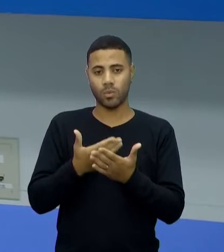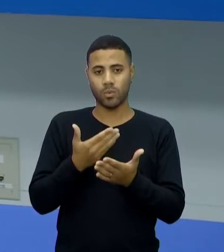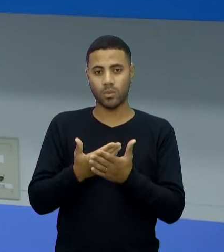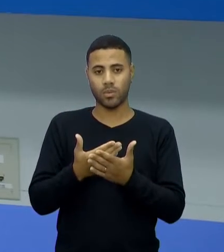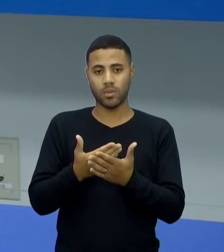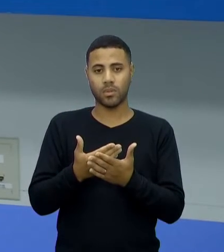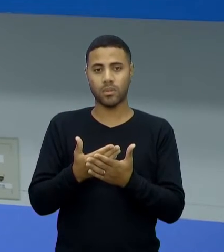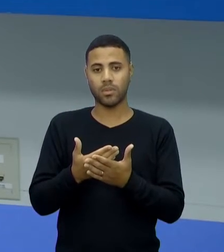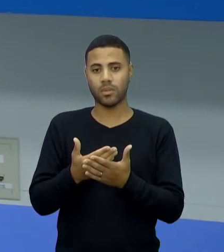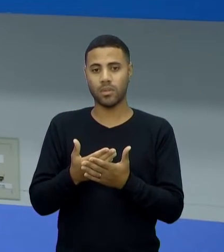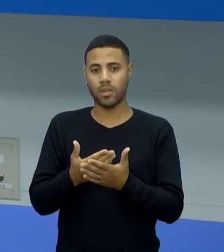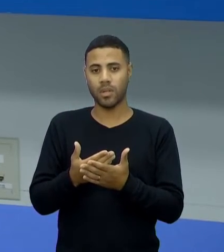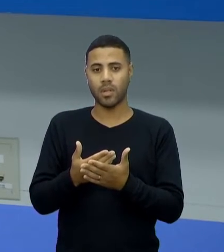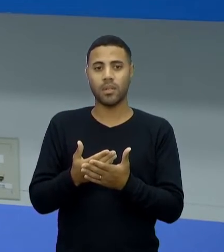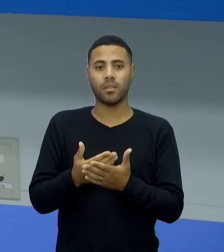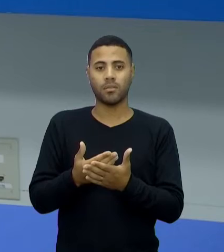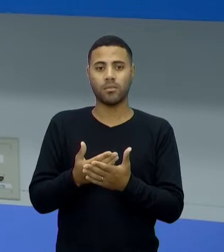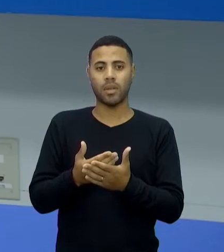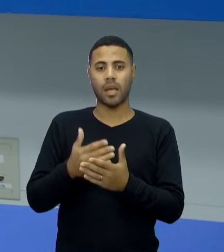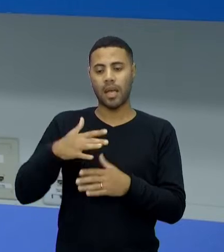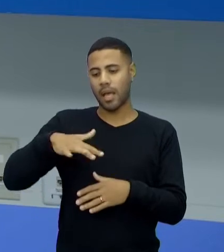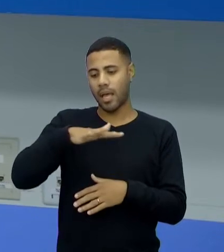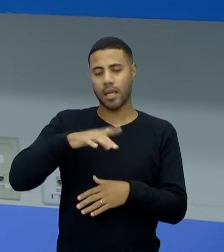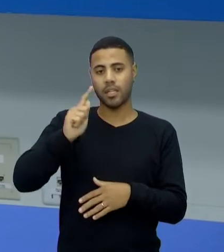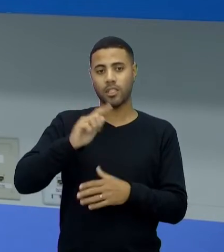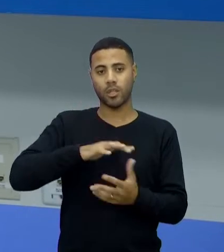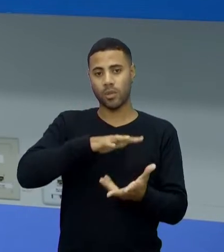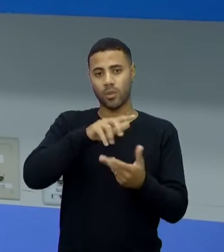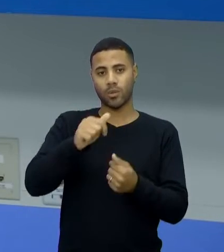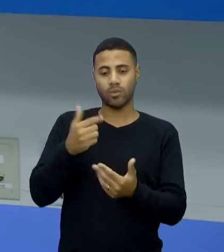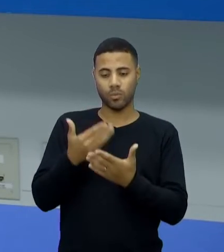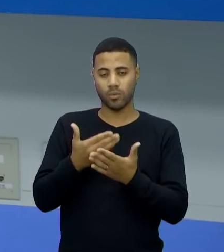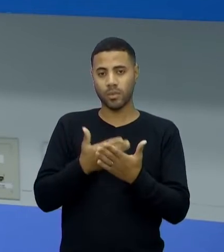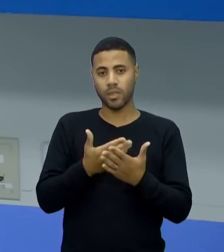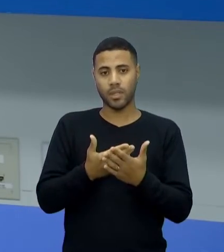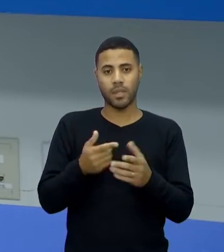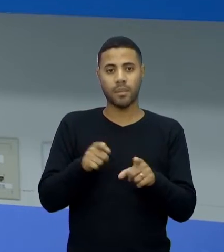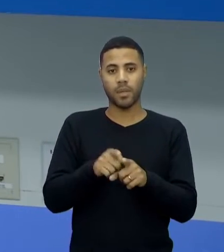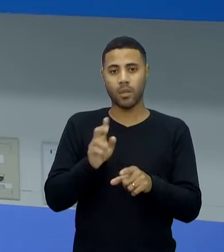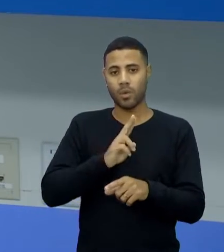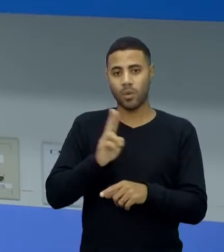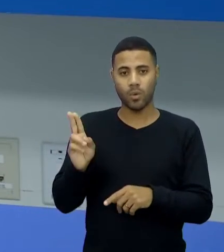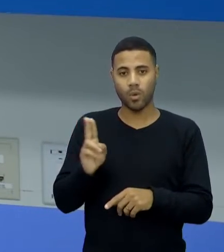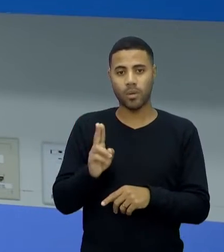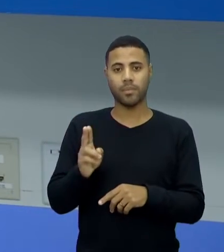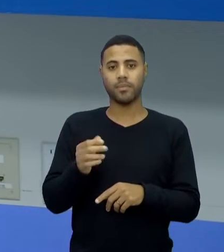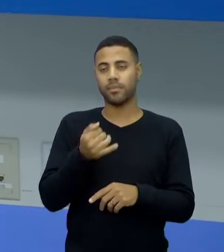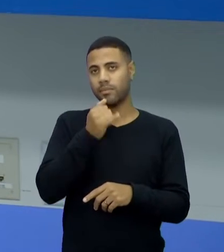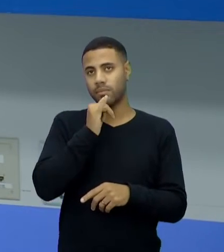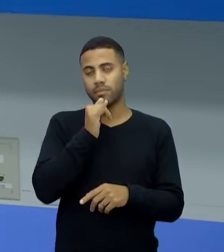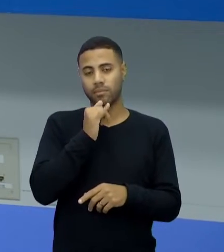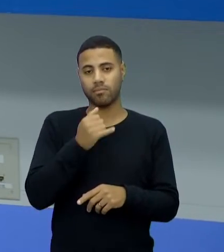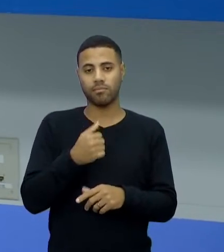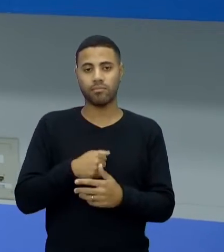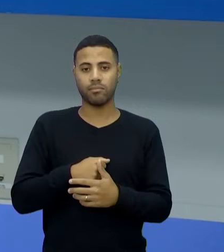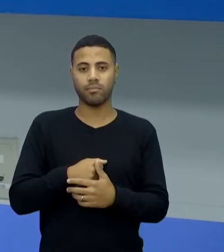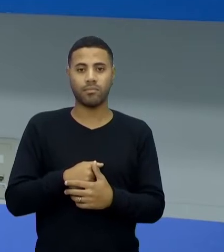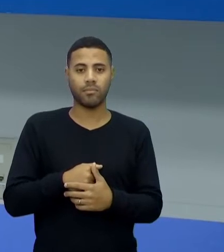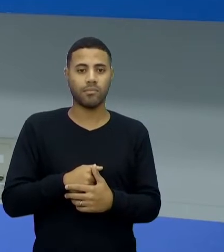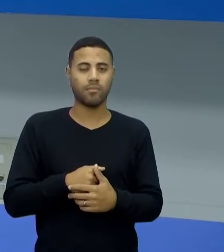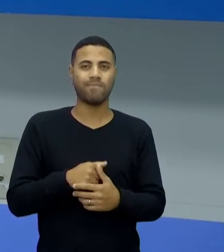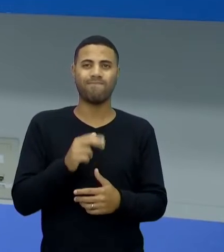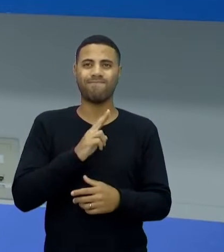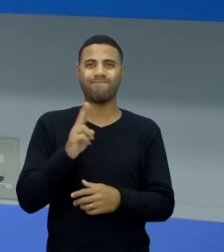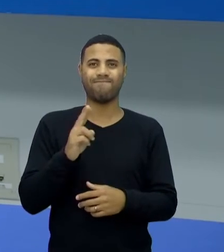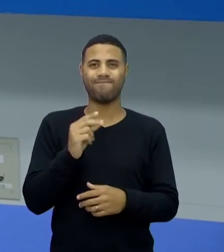eras geohistórica né a gente voltava lá para alguns nomes do tipo Hã Como era